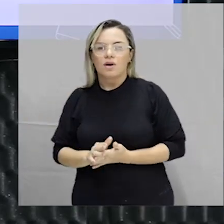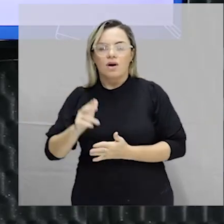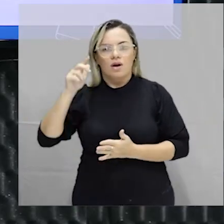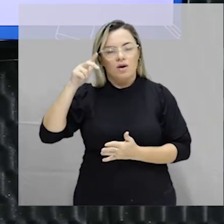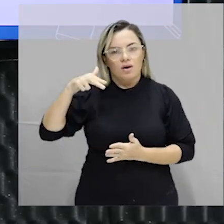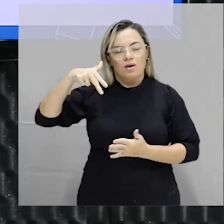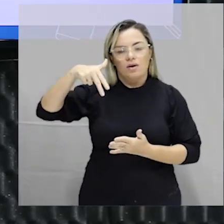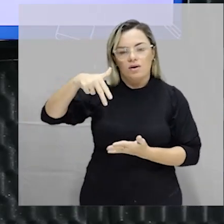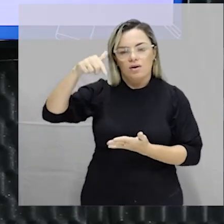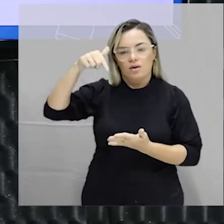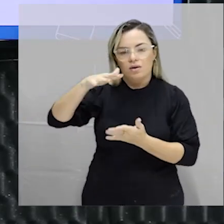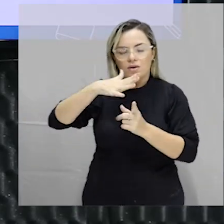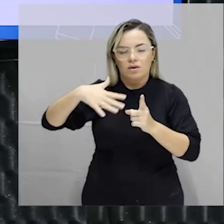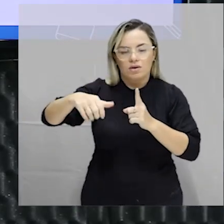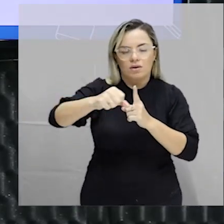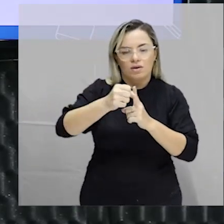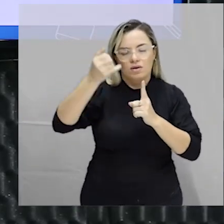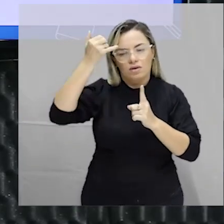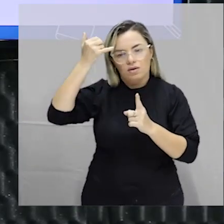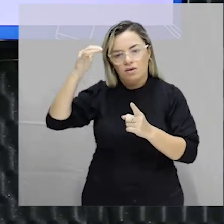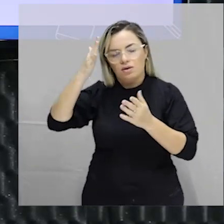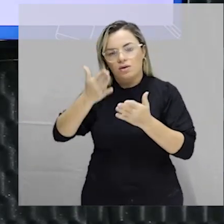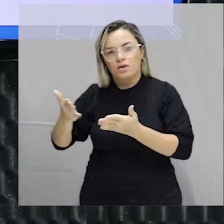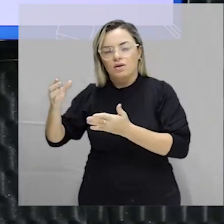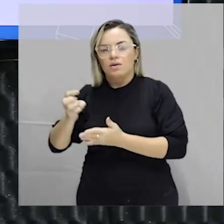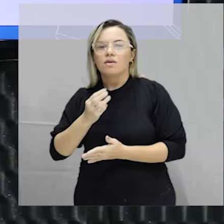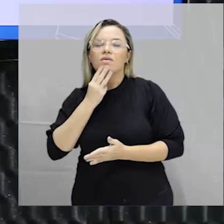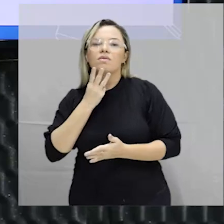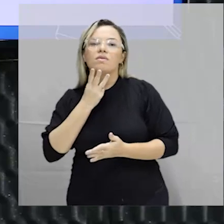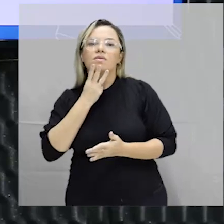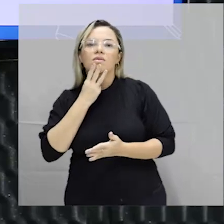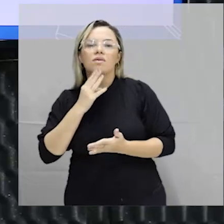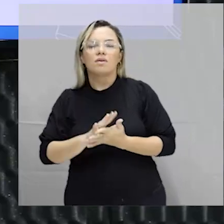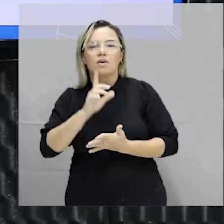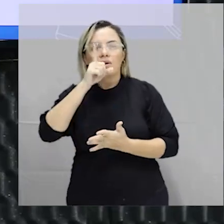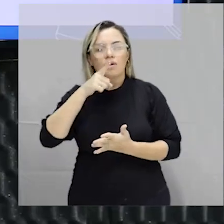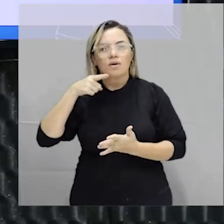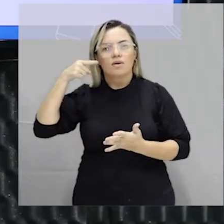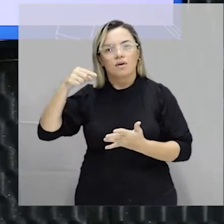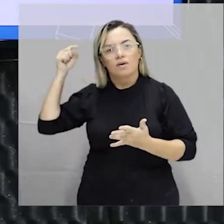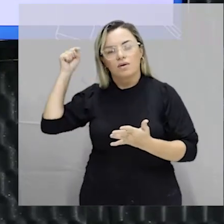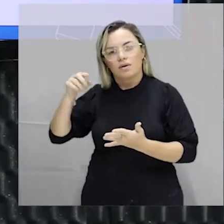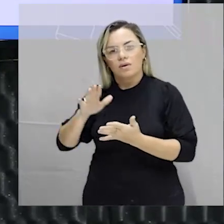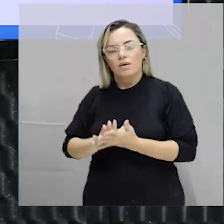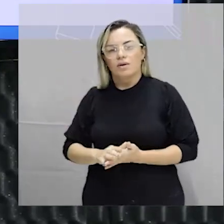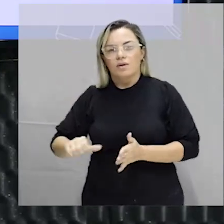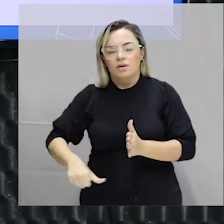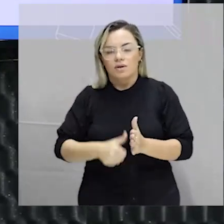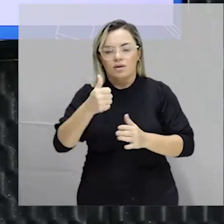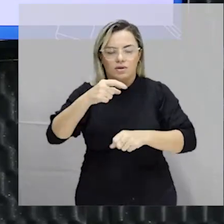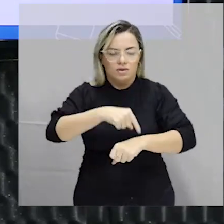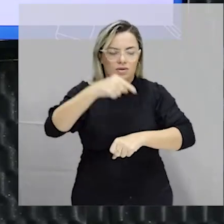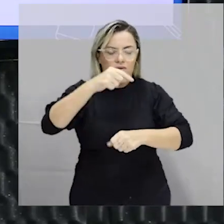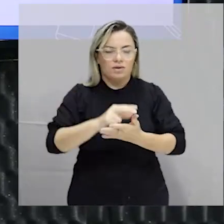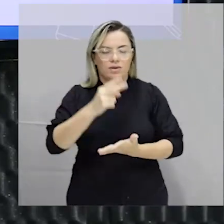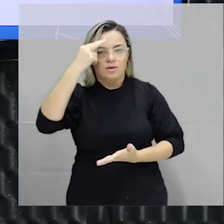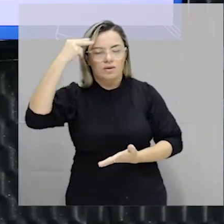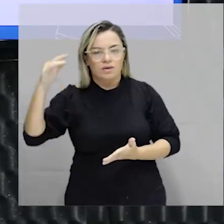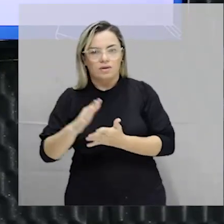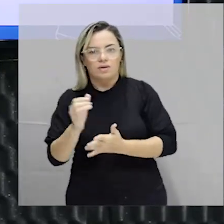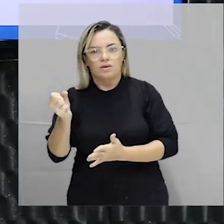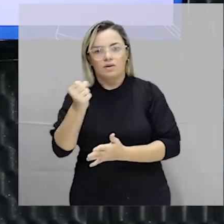sociologia, Durkheim, Weber, Marx são os 3 autores principais desse primeiro momento da história dessa